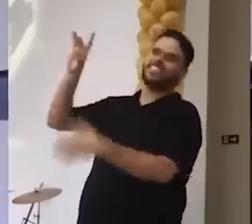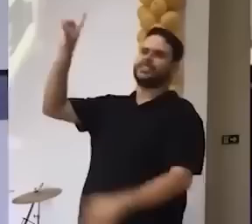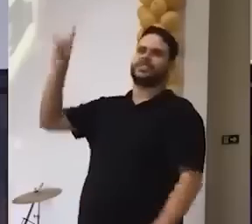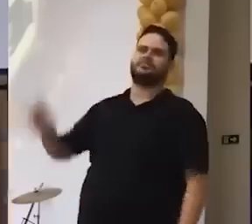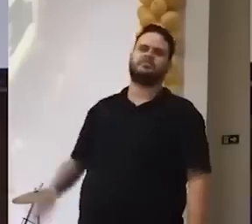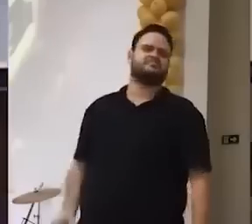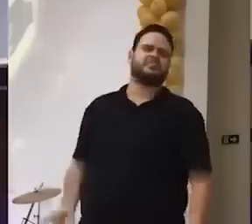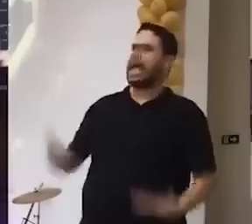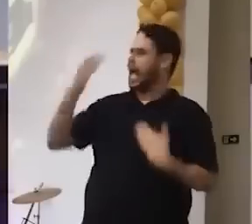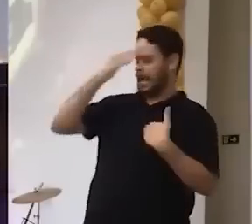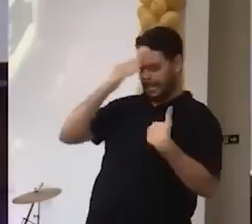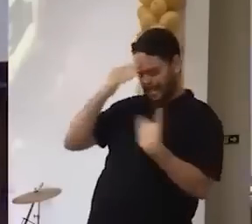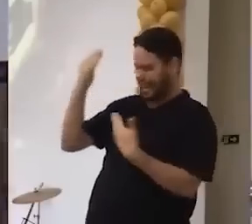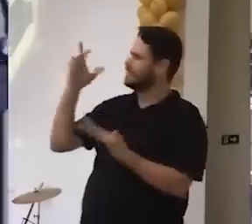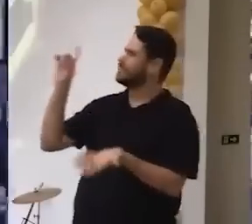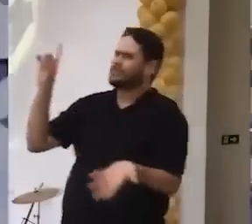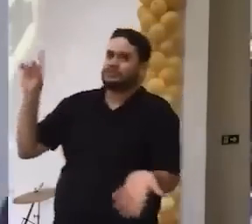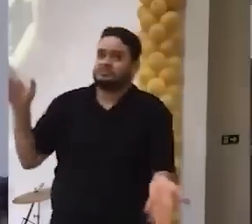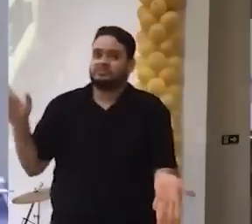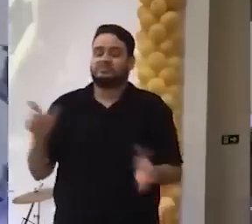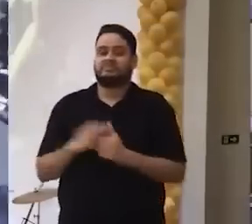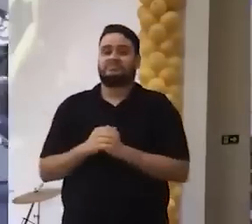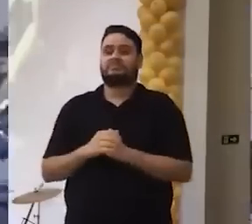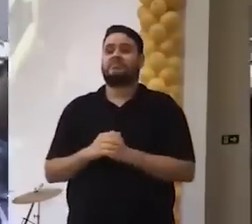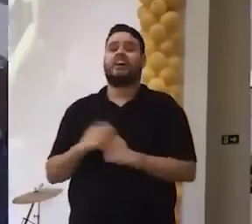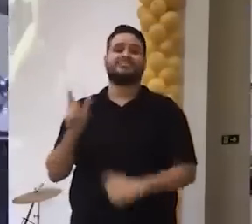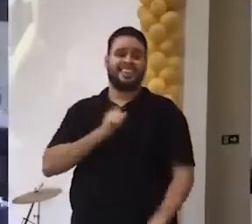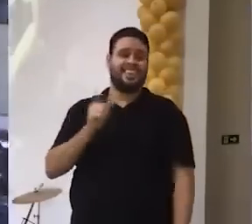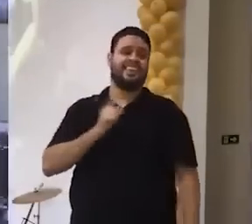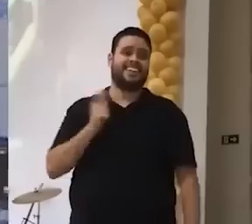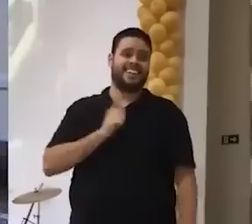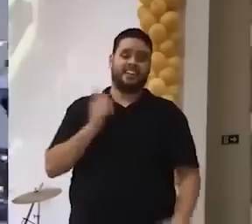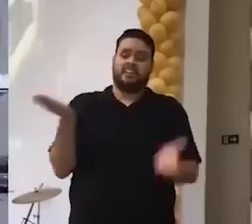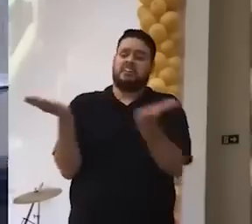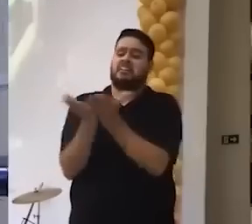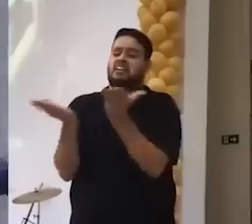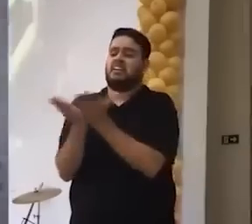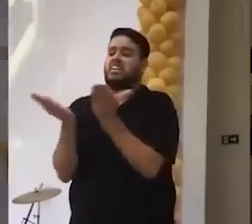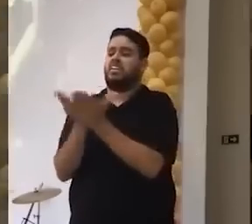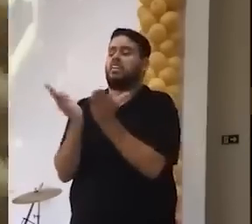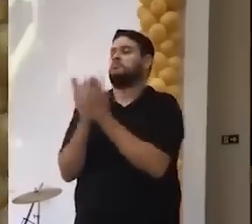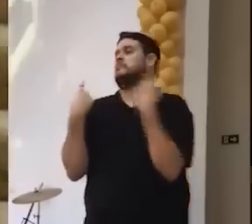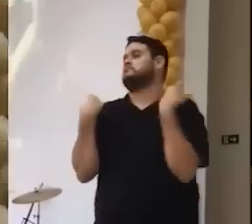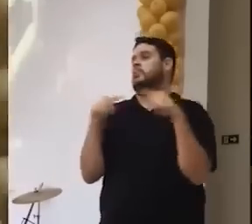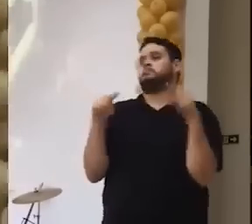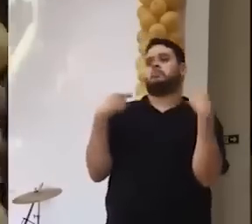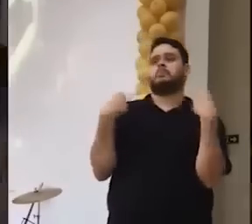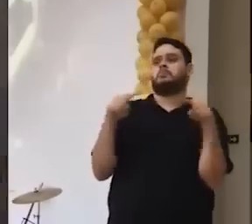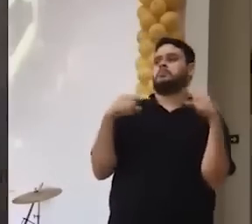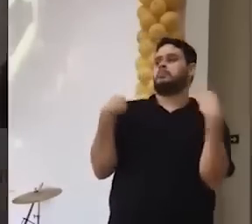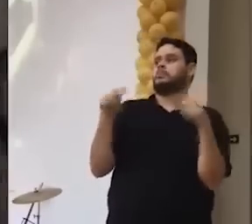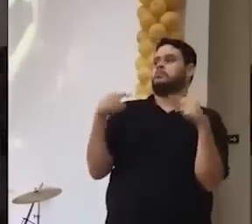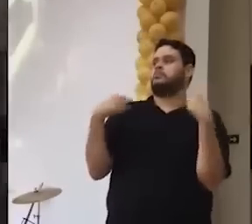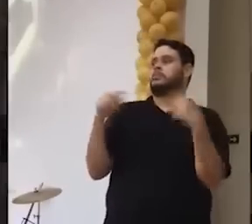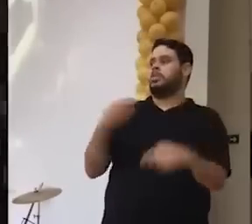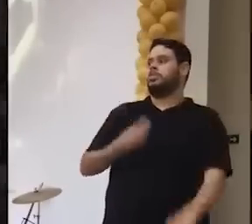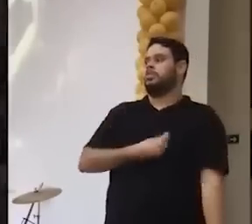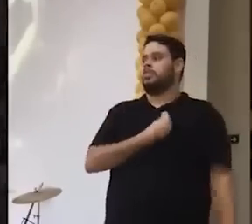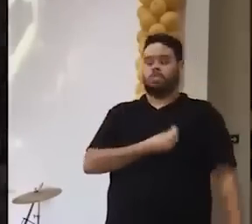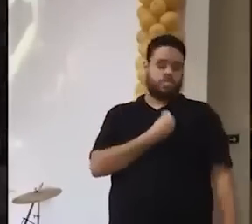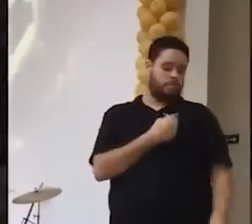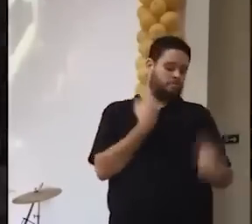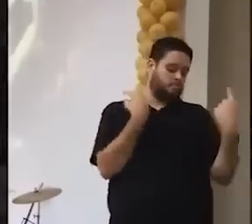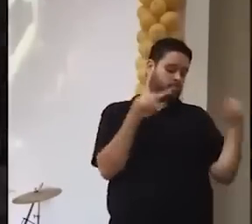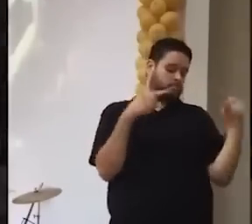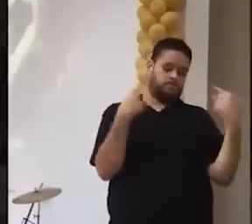Deus. Irmãos, tem muito crente murmurando. Tem muito crente murmurando. Tem muito crente reclamando da vida. Nessa